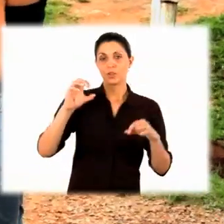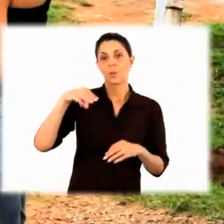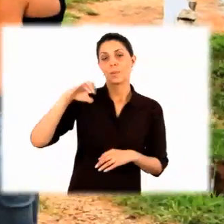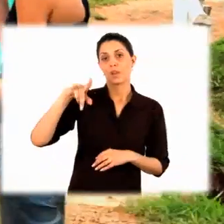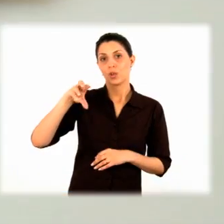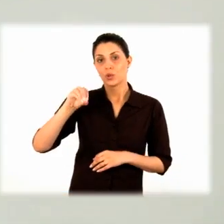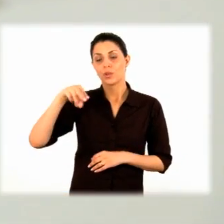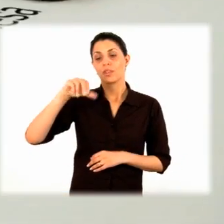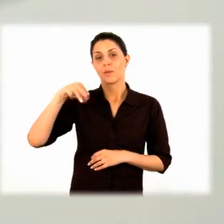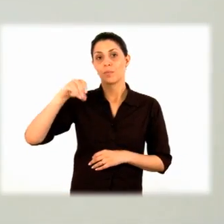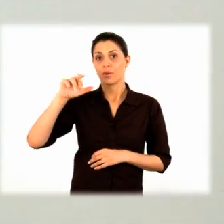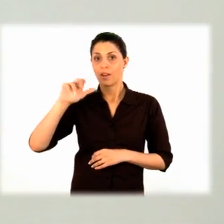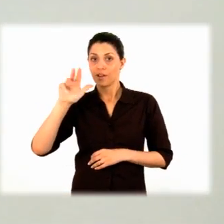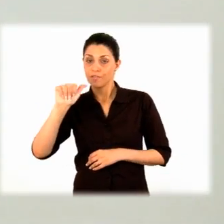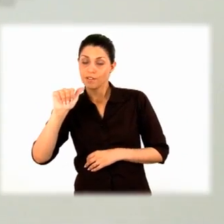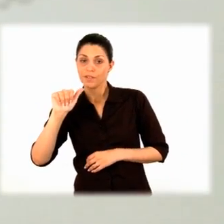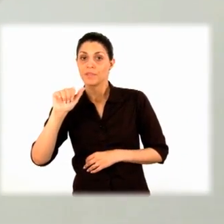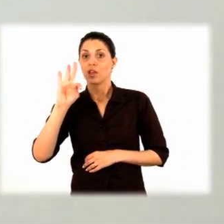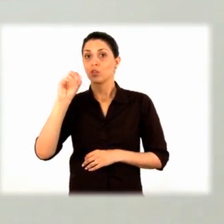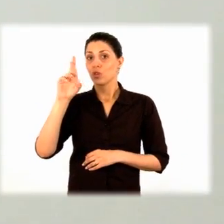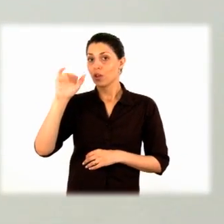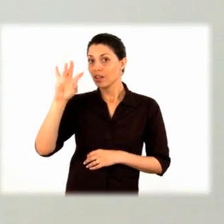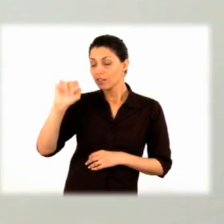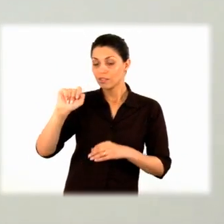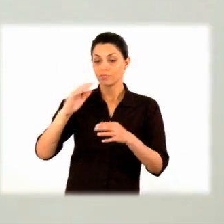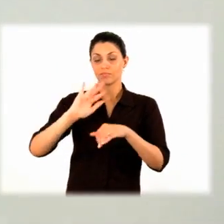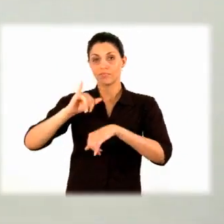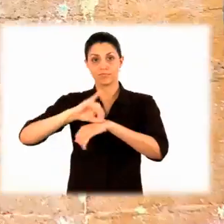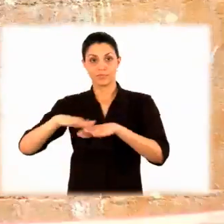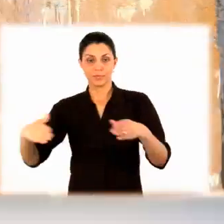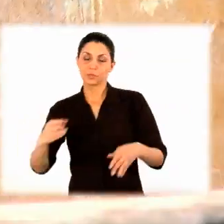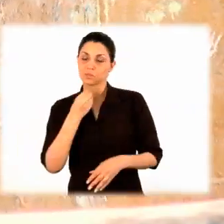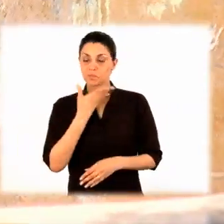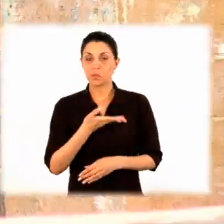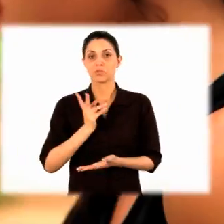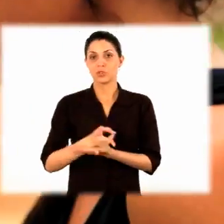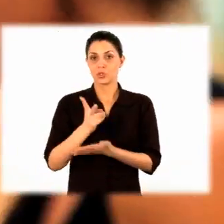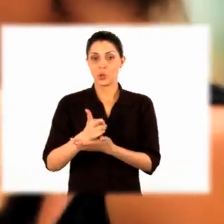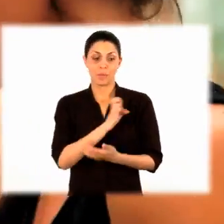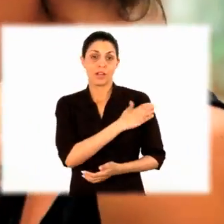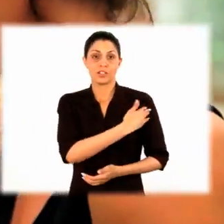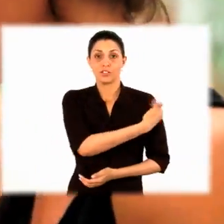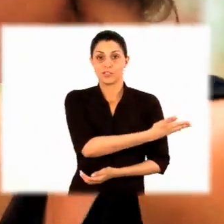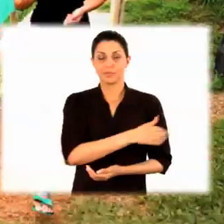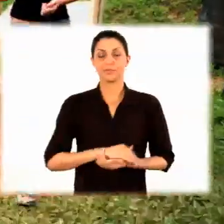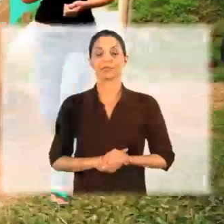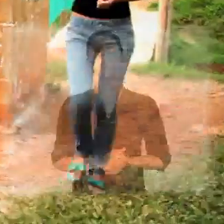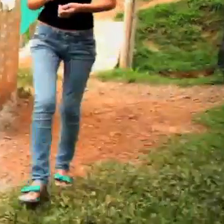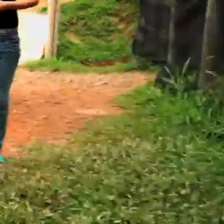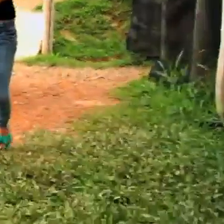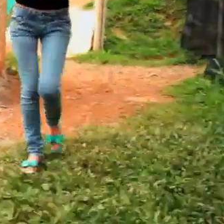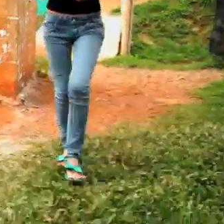O menino namorava a torta que está sobre a mesa. Muito bom. Siga pela esquerda.